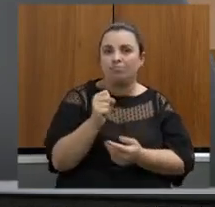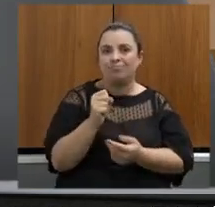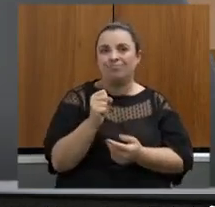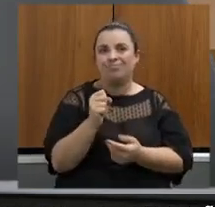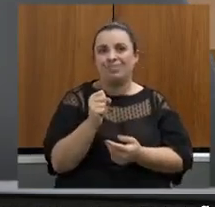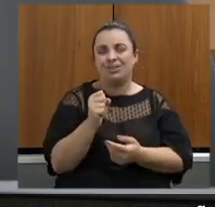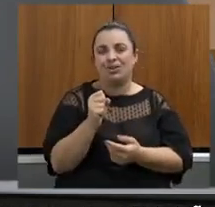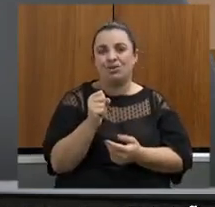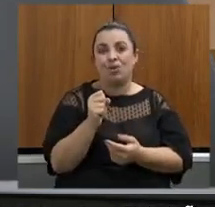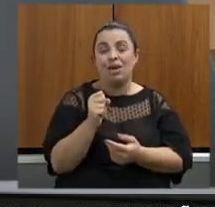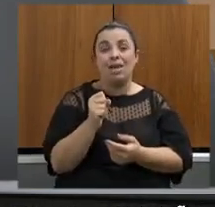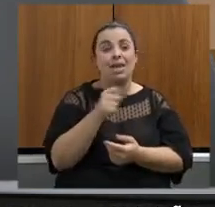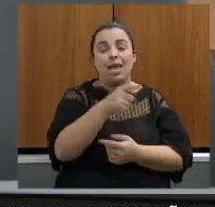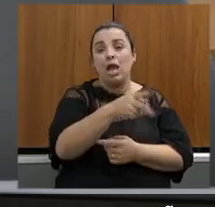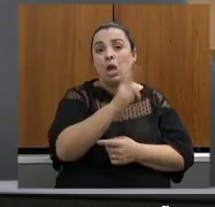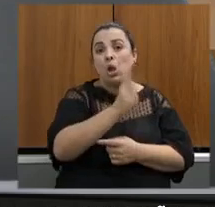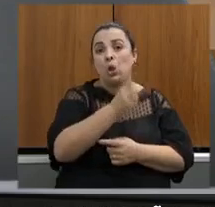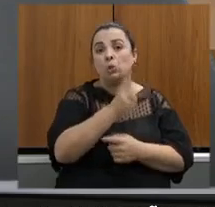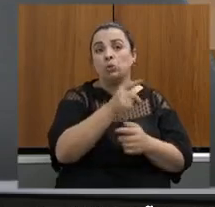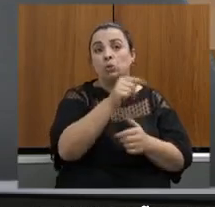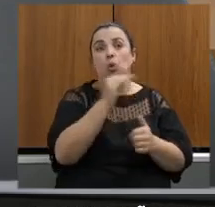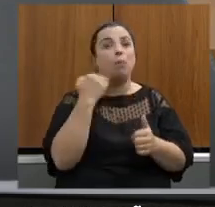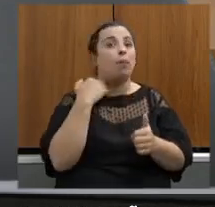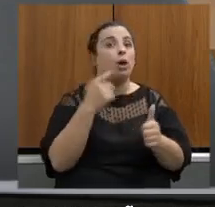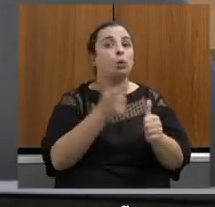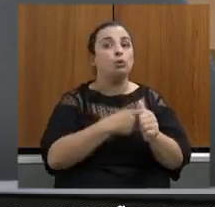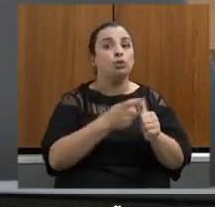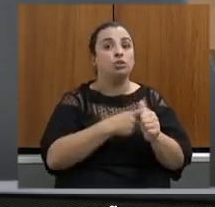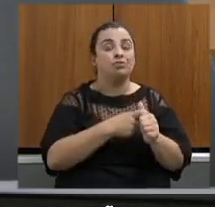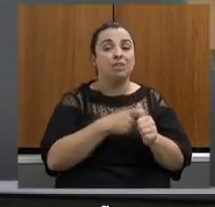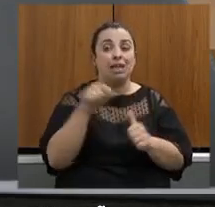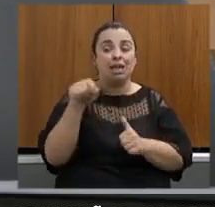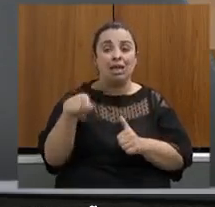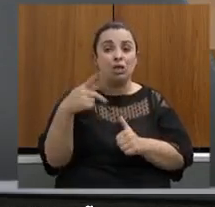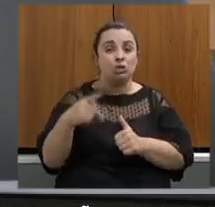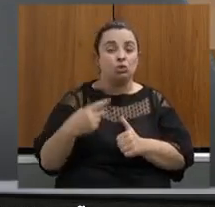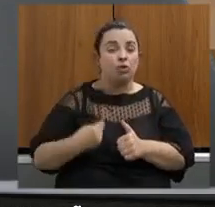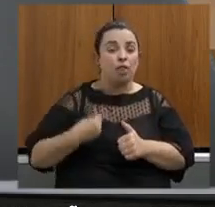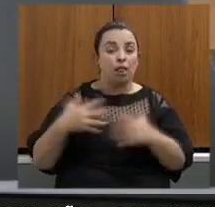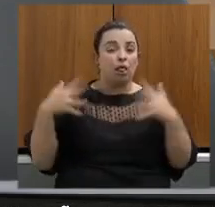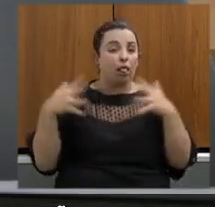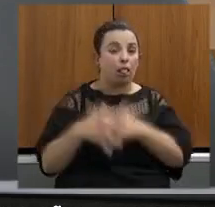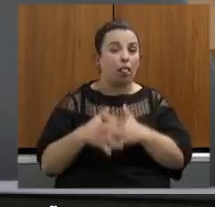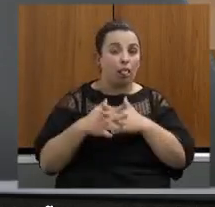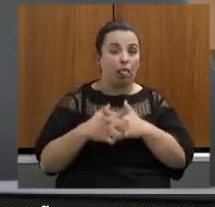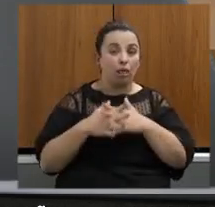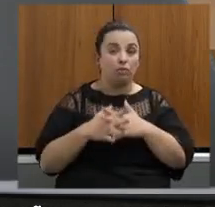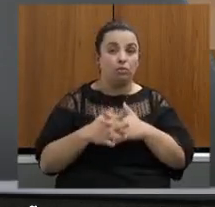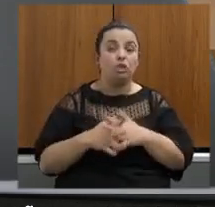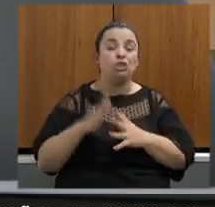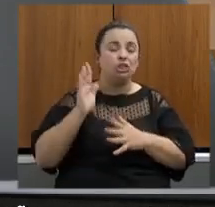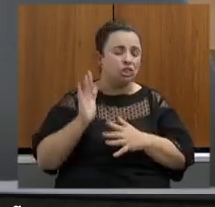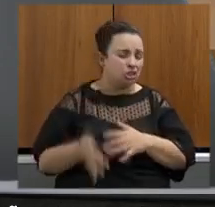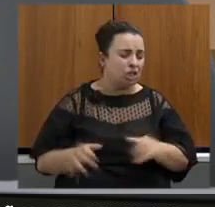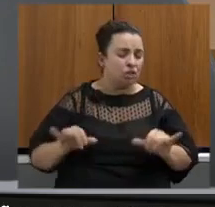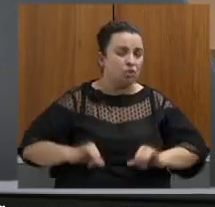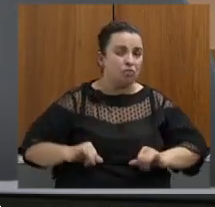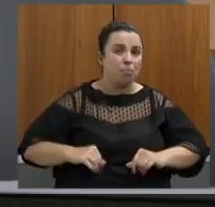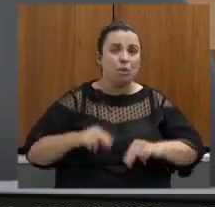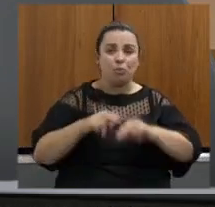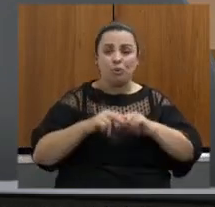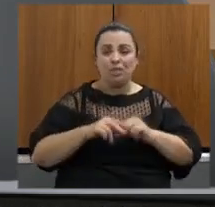e trouxe uma série de transtornos da vida dele já era sofrida sem receber o salário em dia